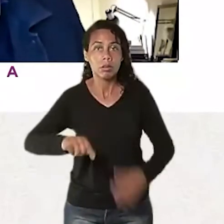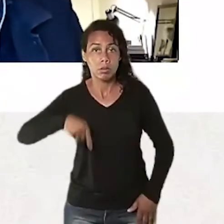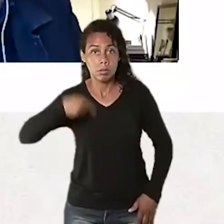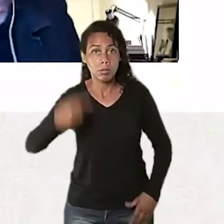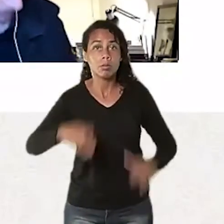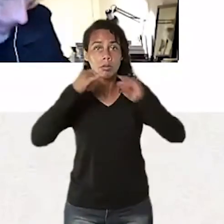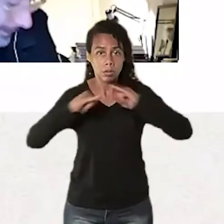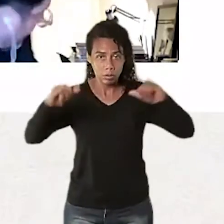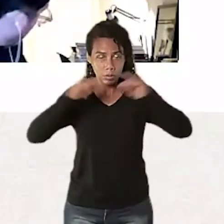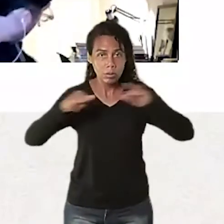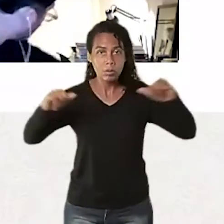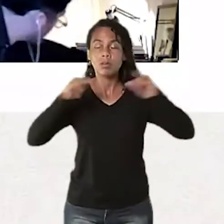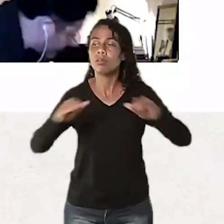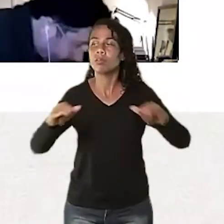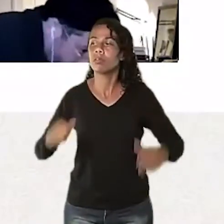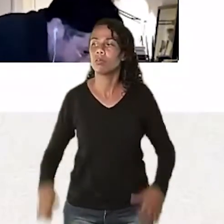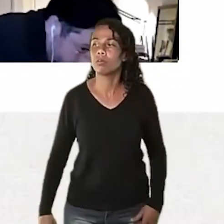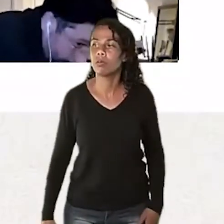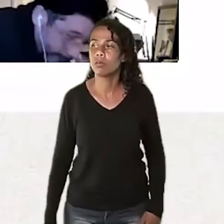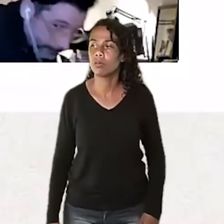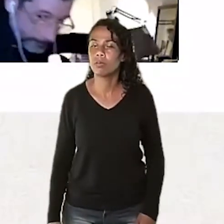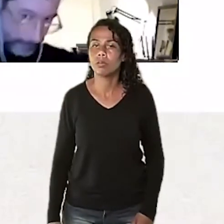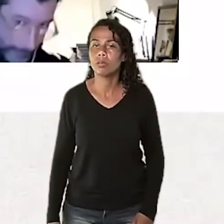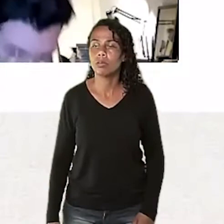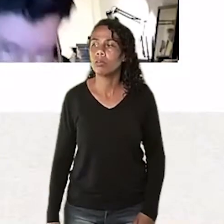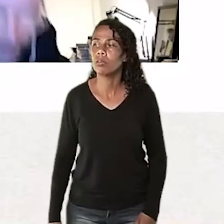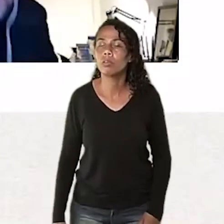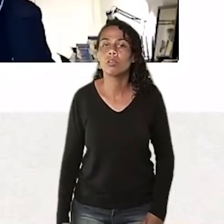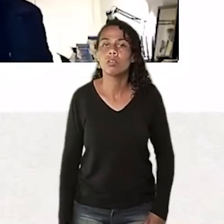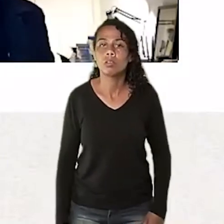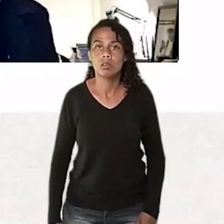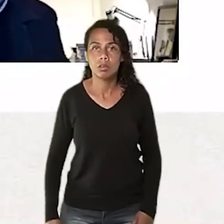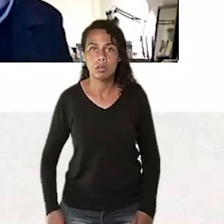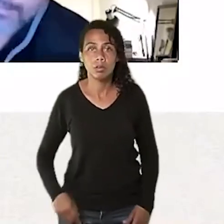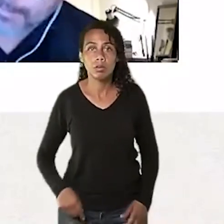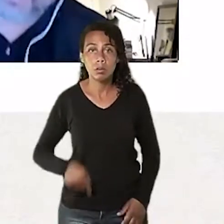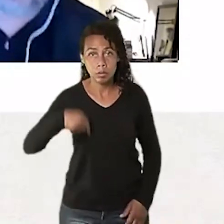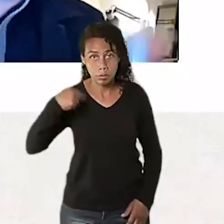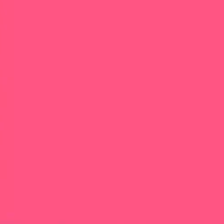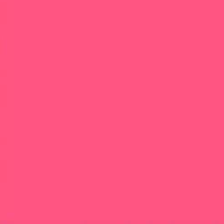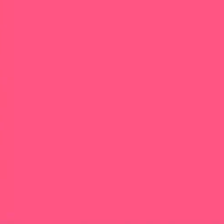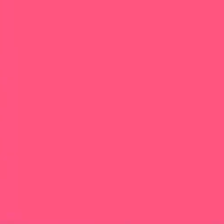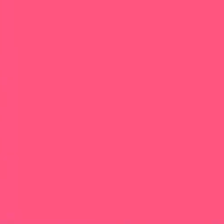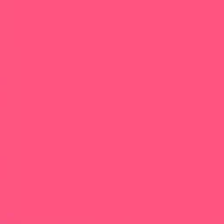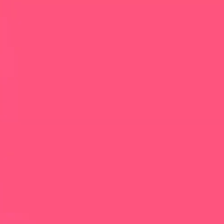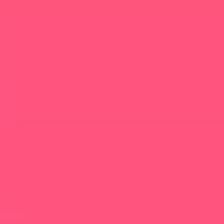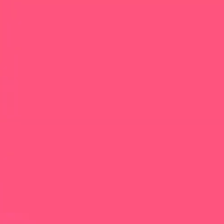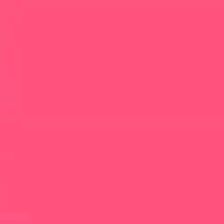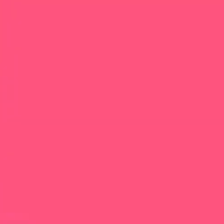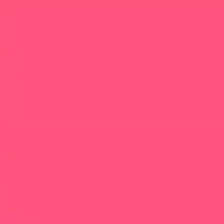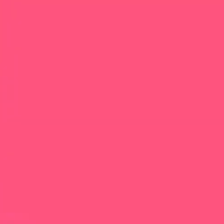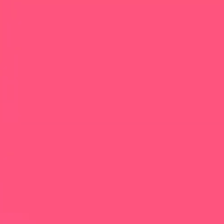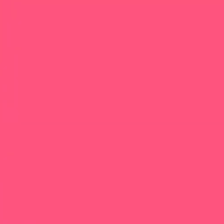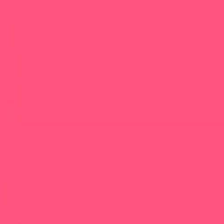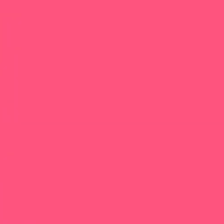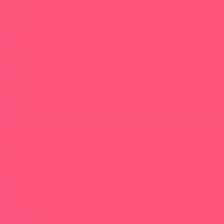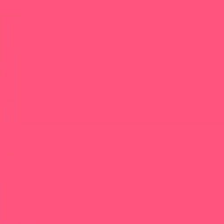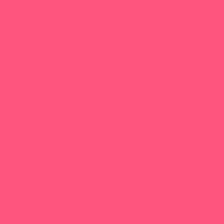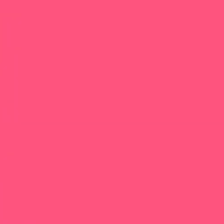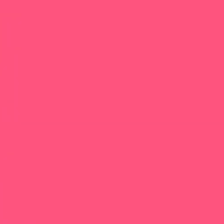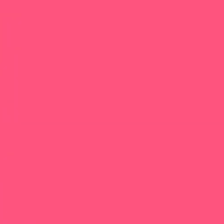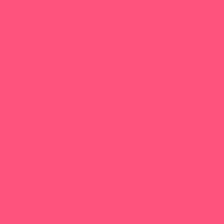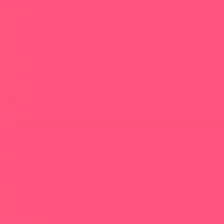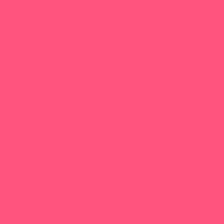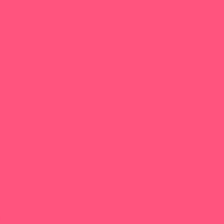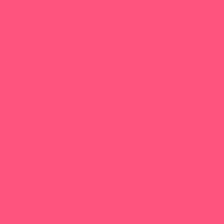aqui. Na tela é projetado a capa do livro Qualquer Lugar, Menos Agora, Crônicas de Viagem para Tempos de Quarentena,